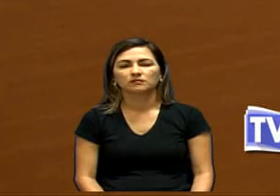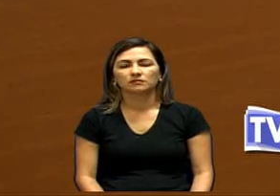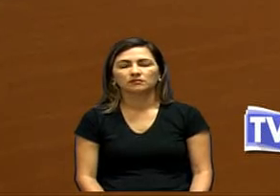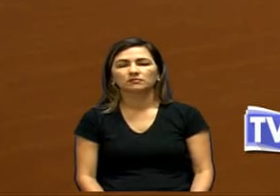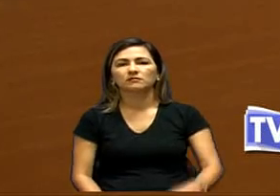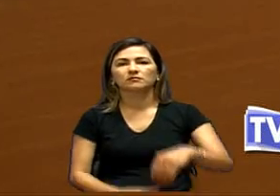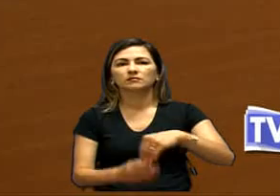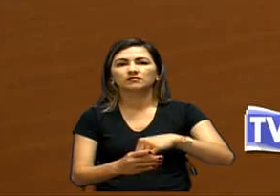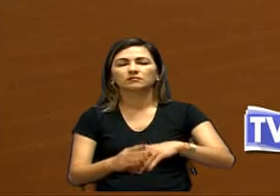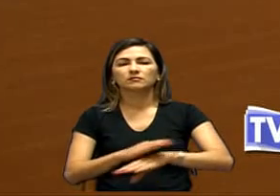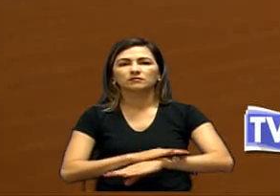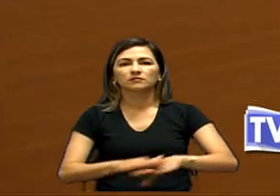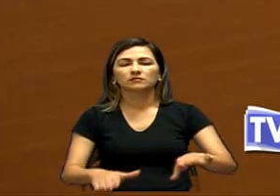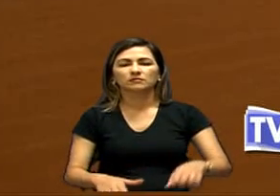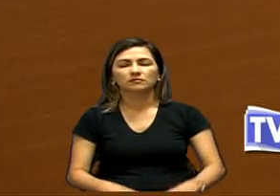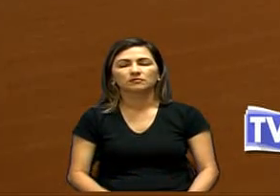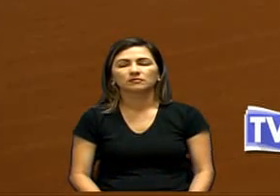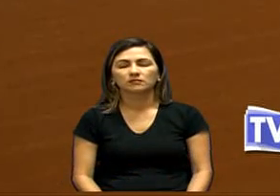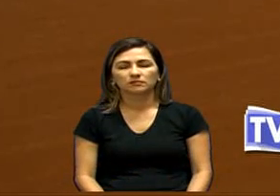Encerrada a votação.